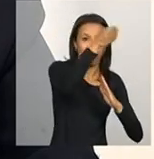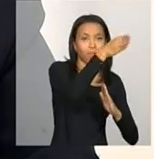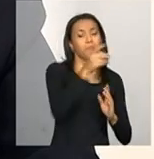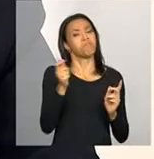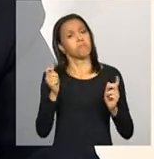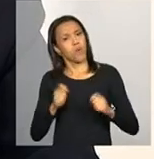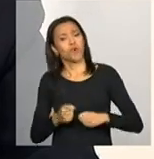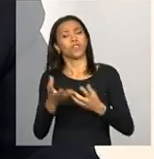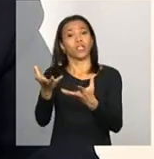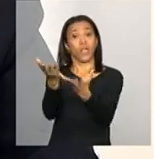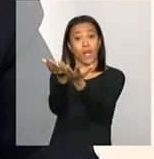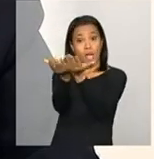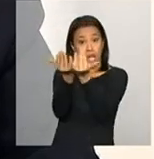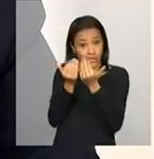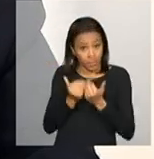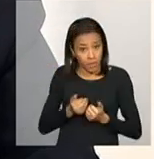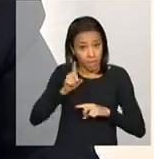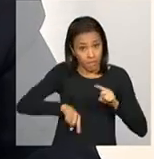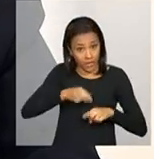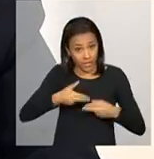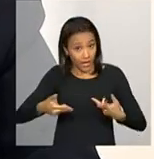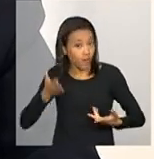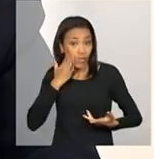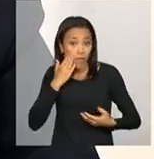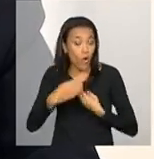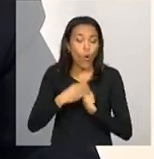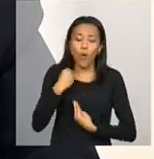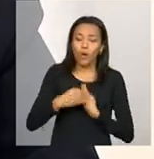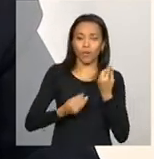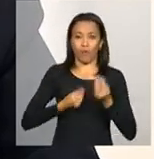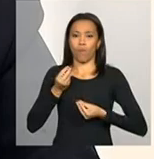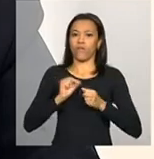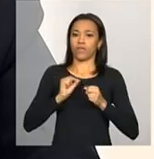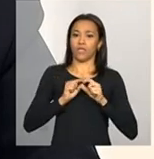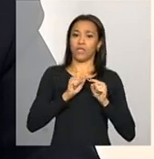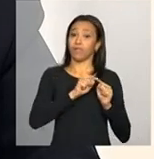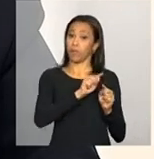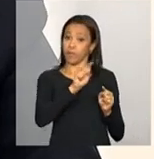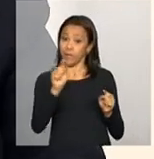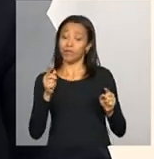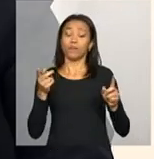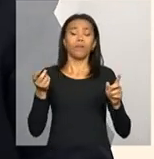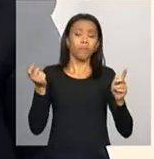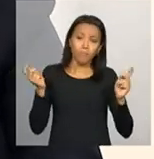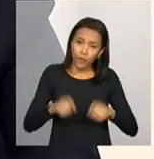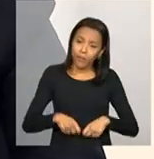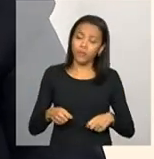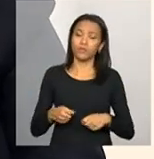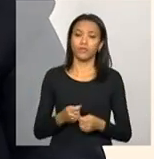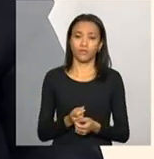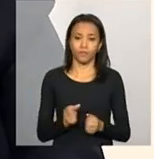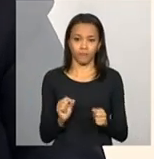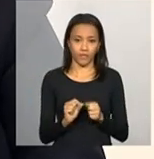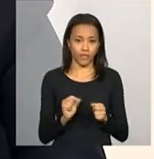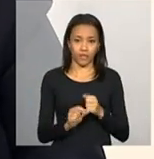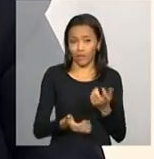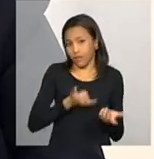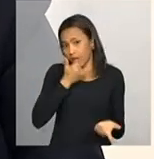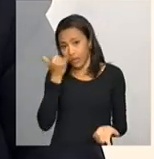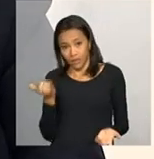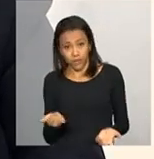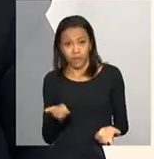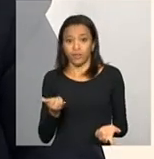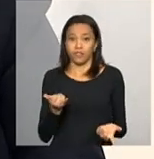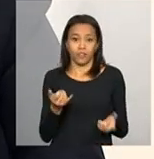para executar essas ações e podem participar independente da adesão ao